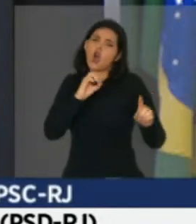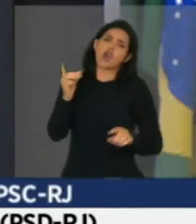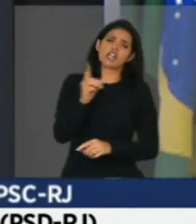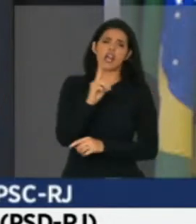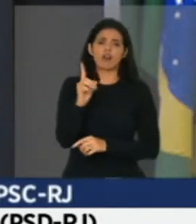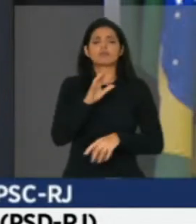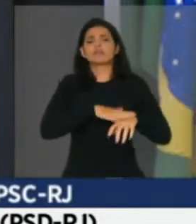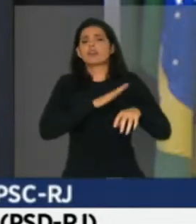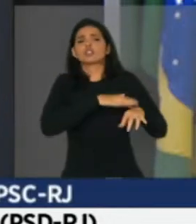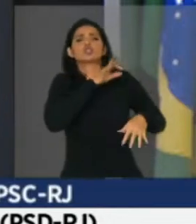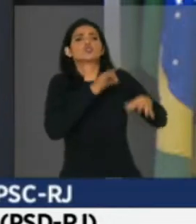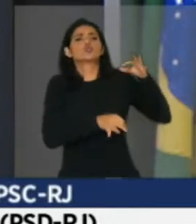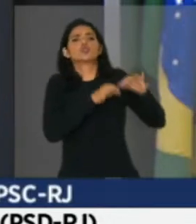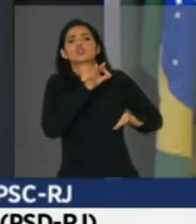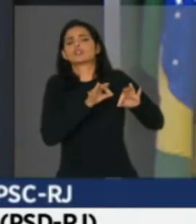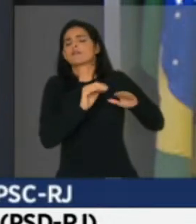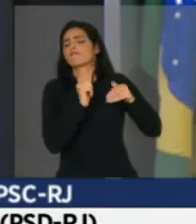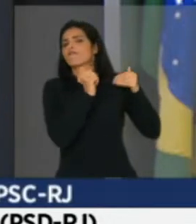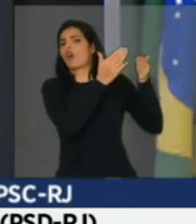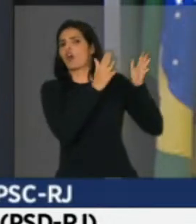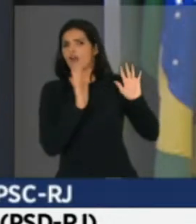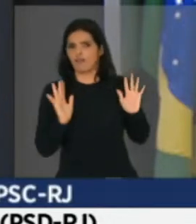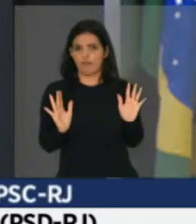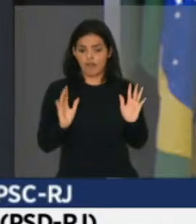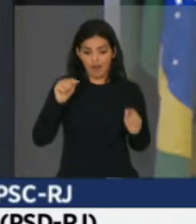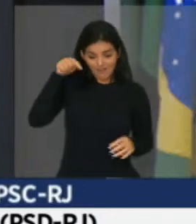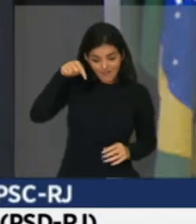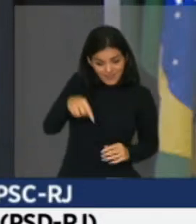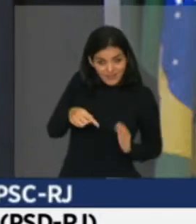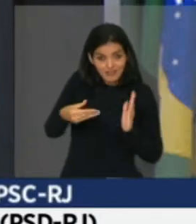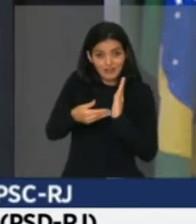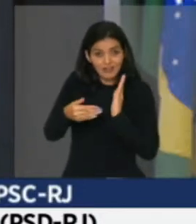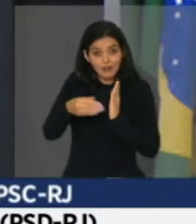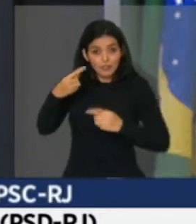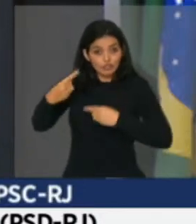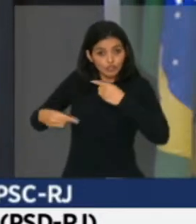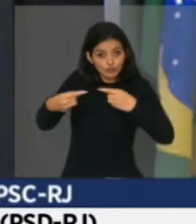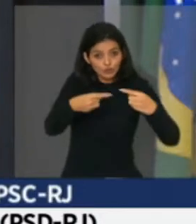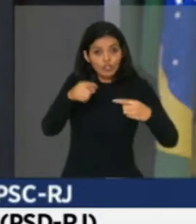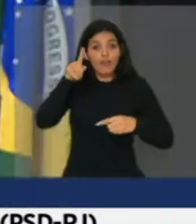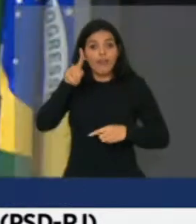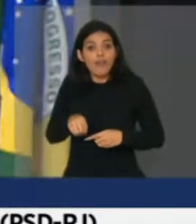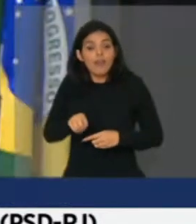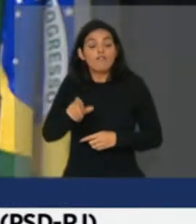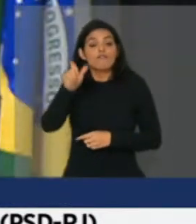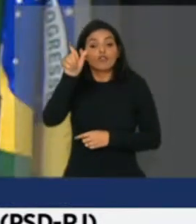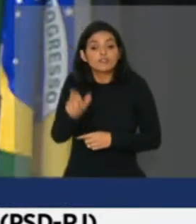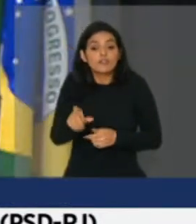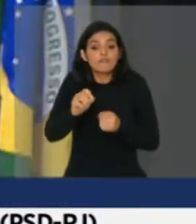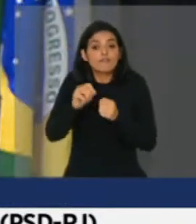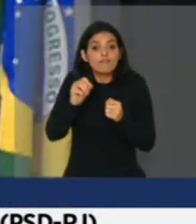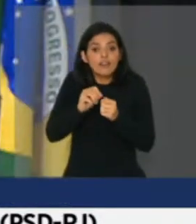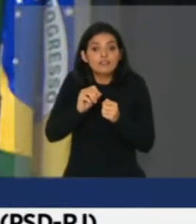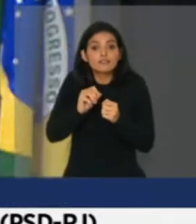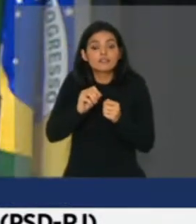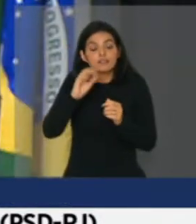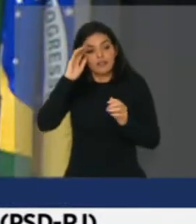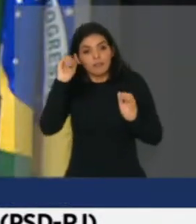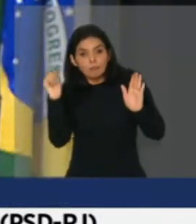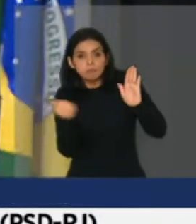a justiça. Estamos discutindo aqui a quebra do decoro. E aí,